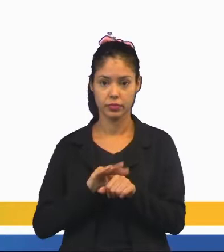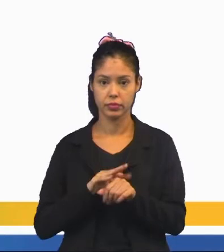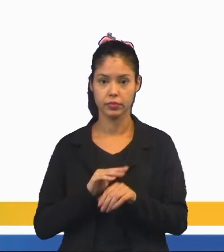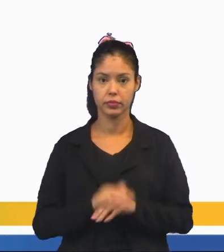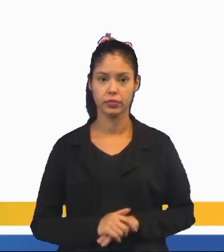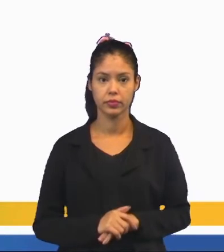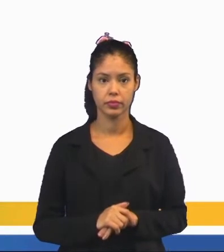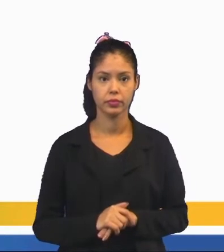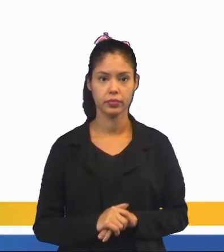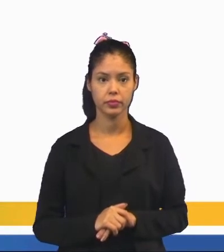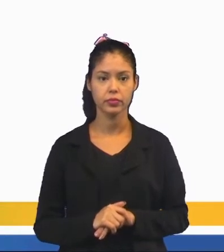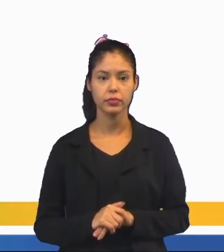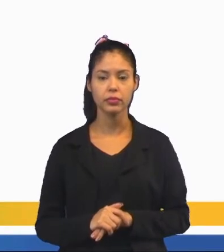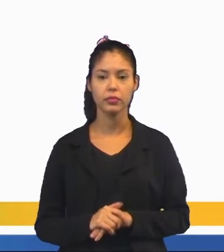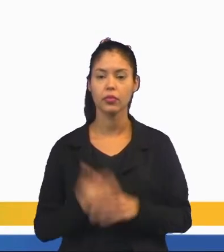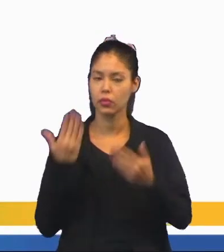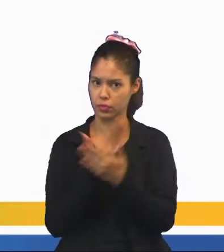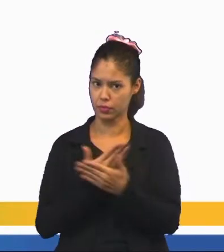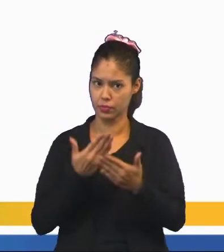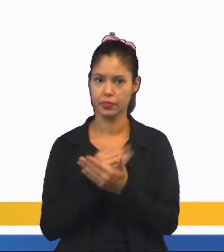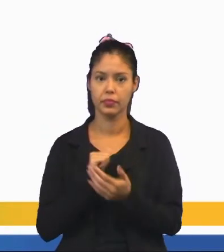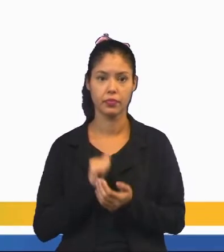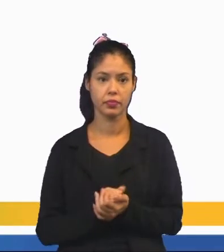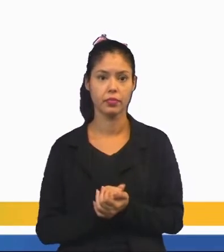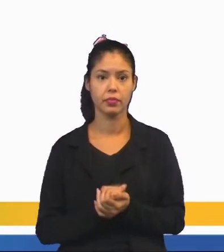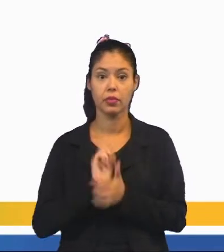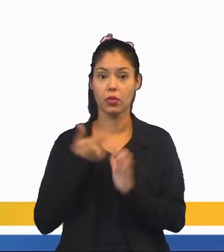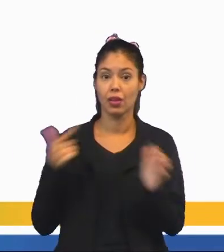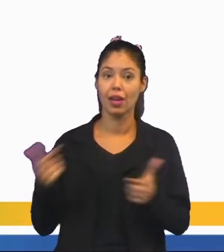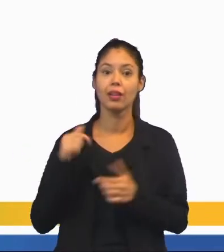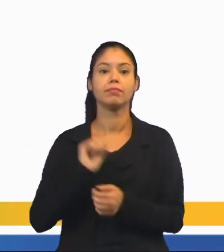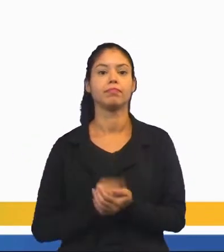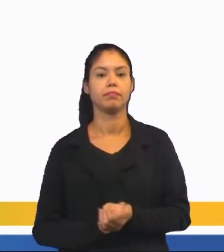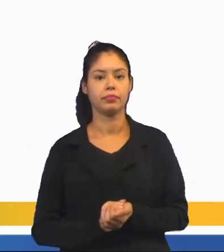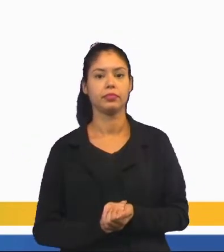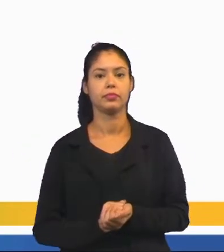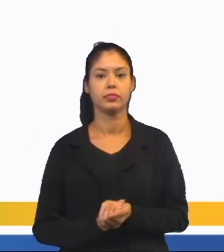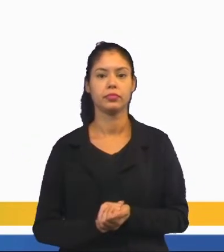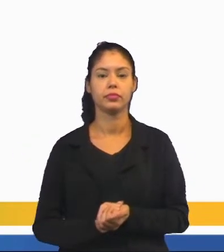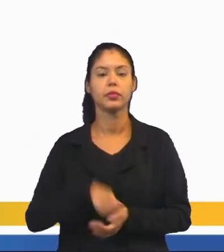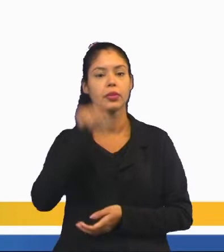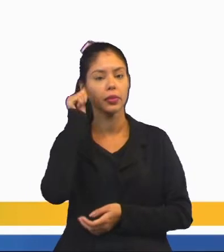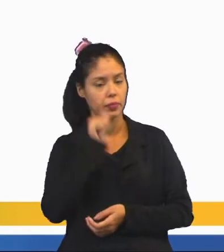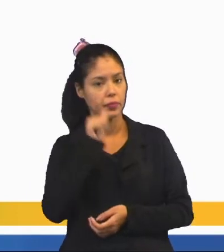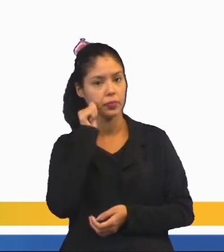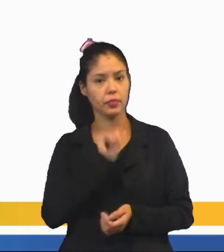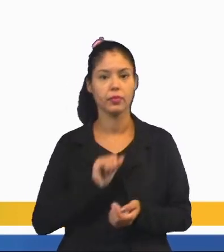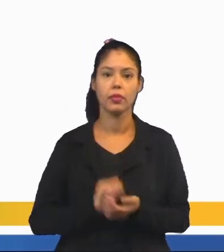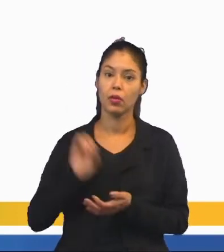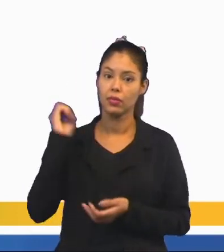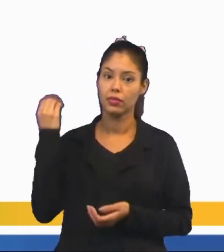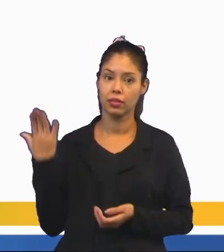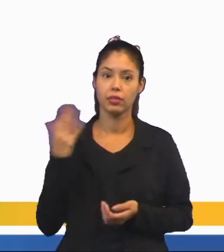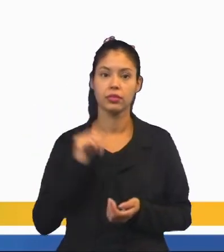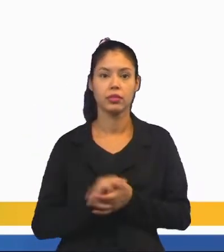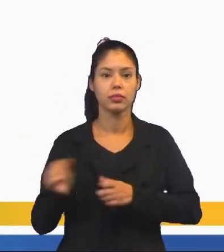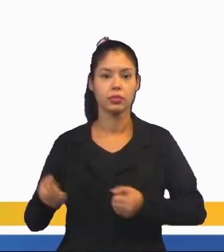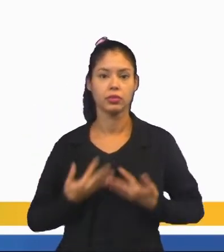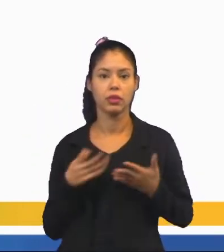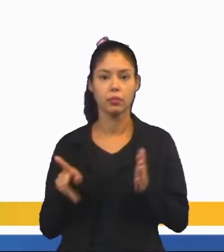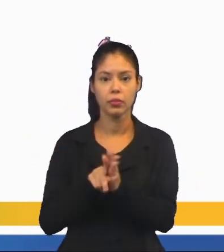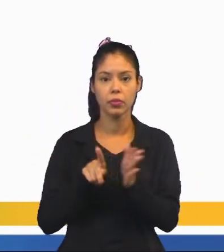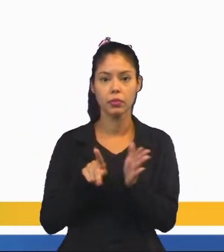doença. O tratamento. A maioria das infecções em mulheres tem